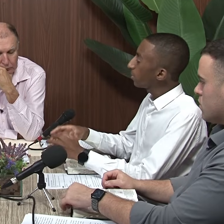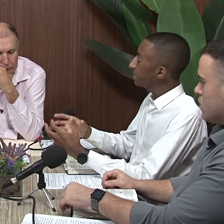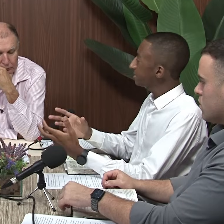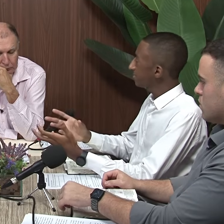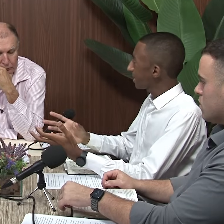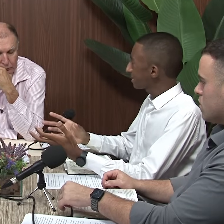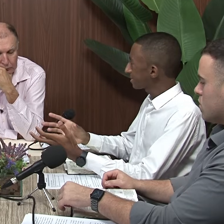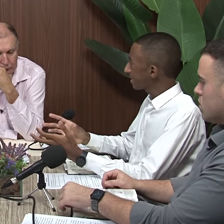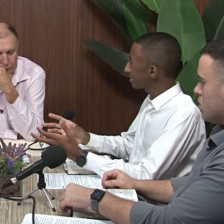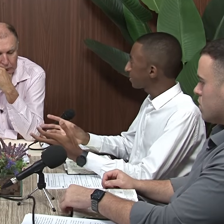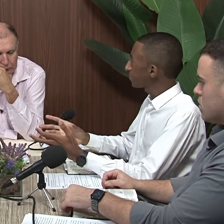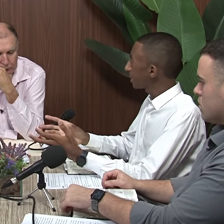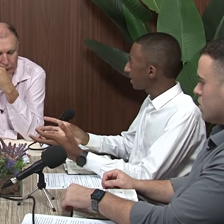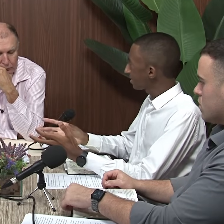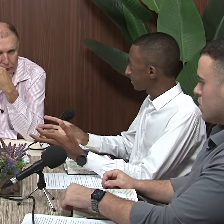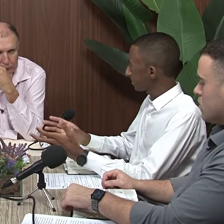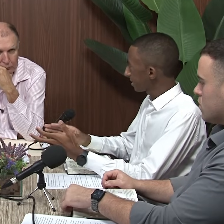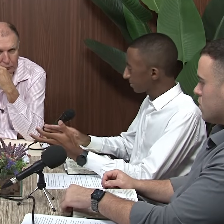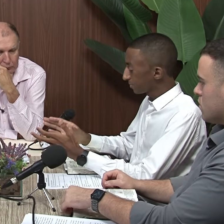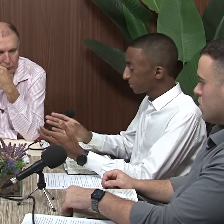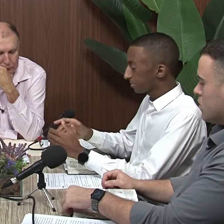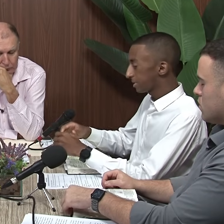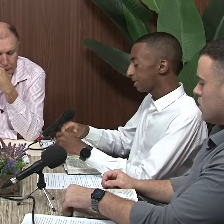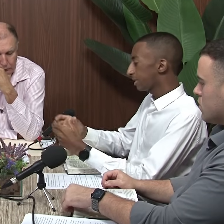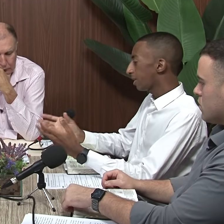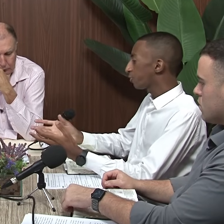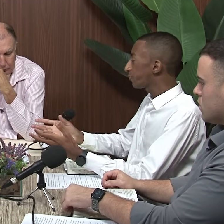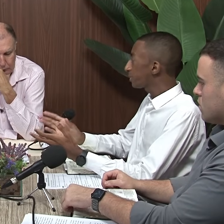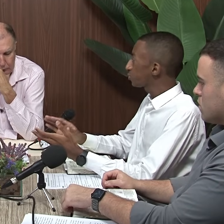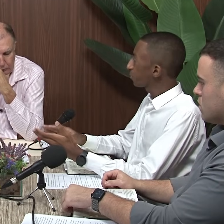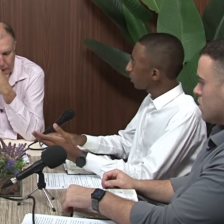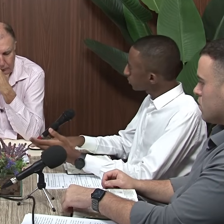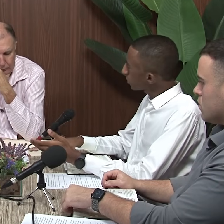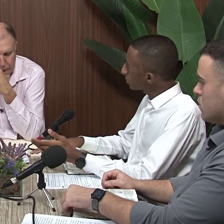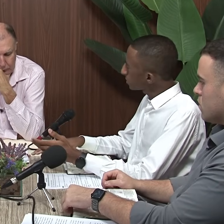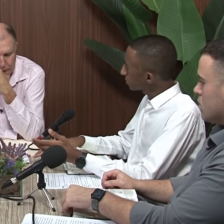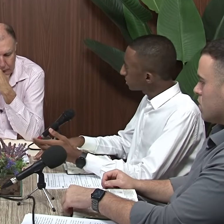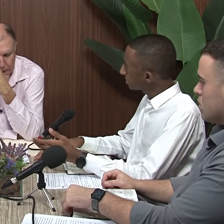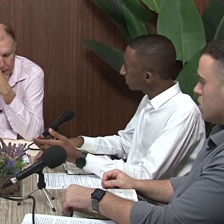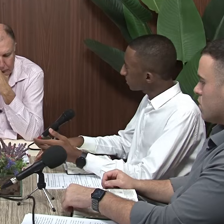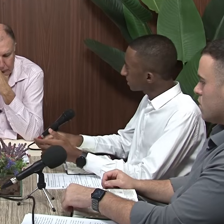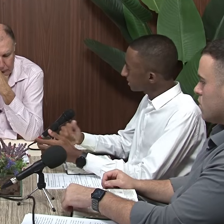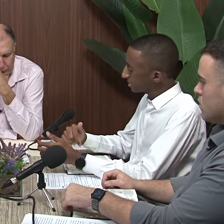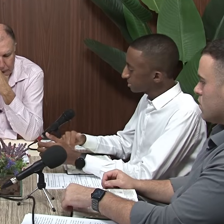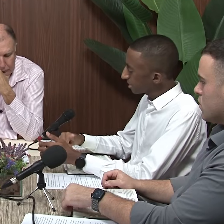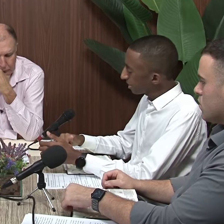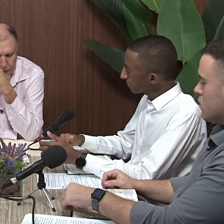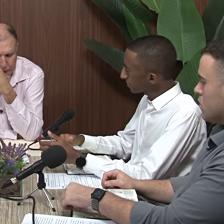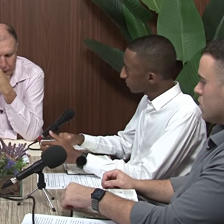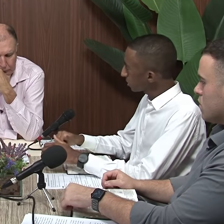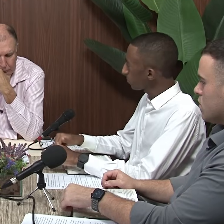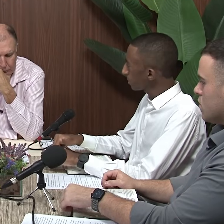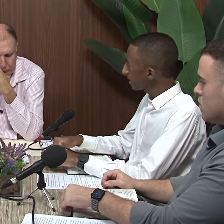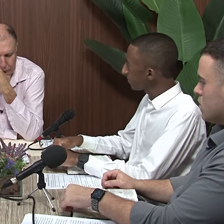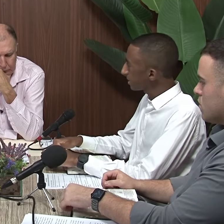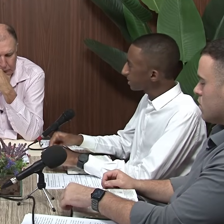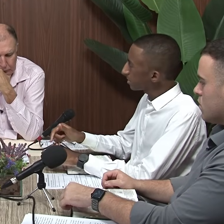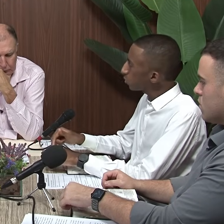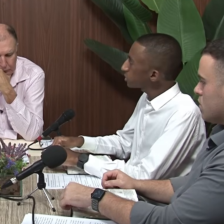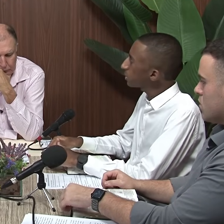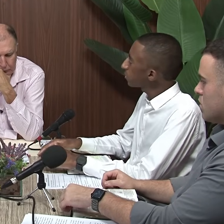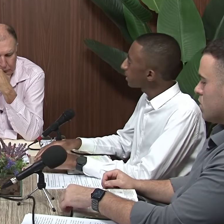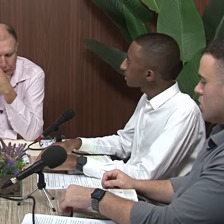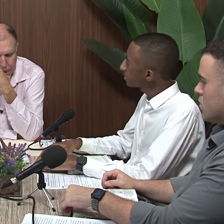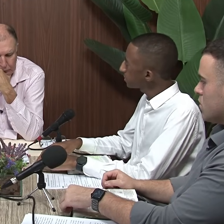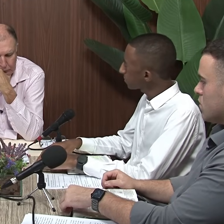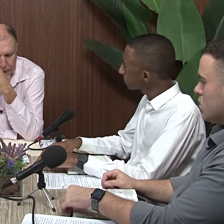o homem passa a ter lugar ao invés do próprio Senhor Jesus, né? Porque na igreja de Éfeso, o que importava era